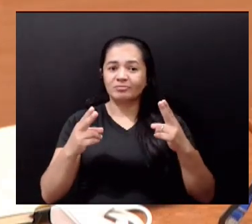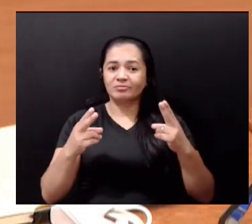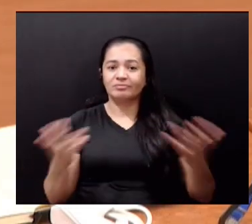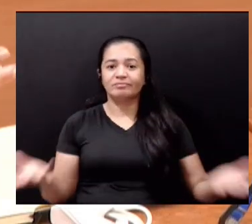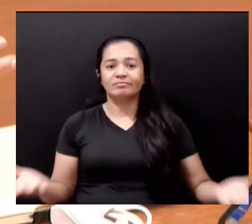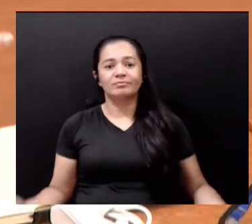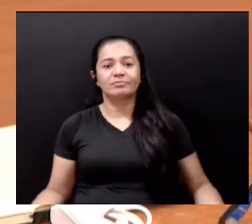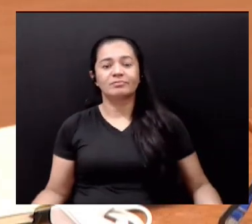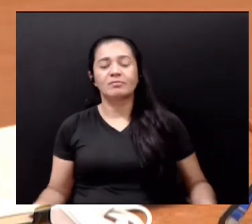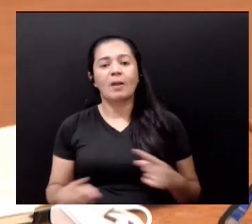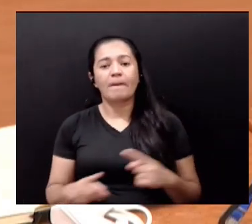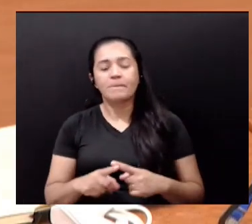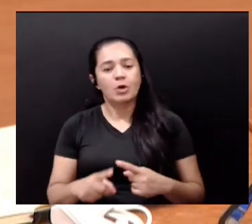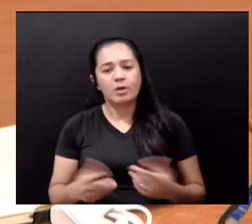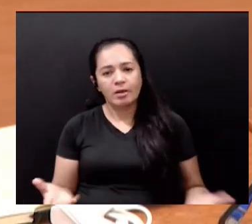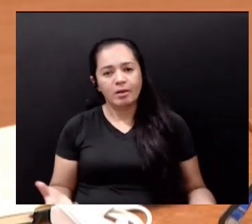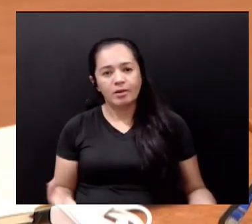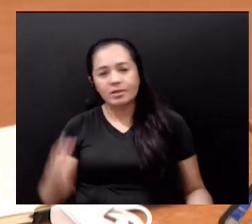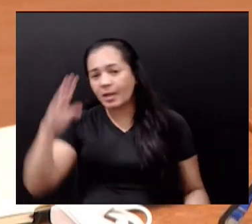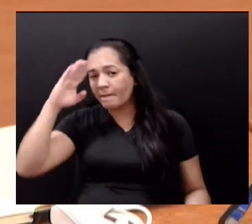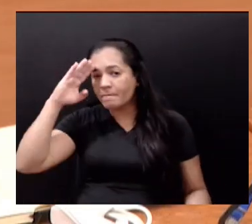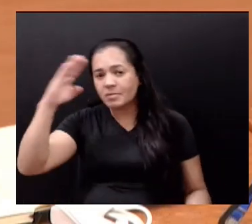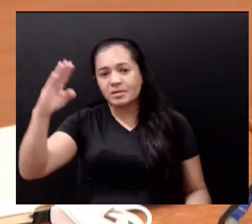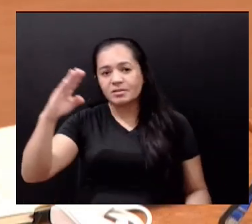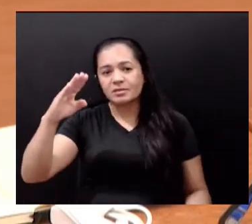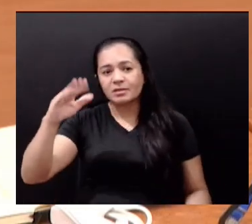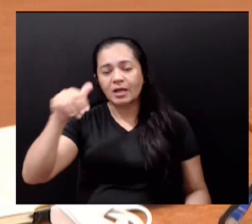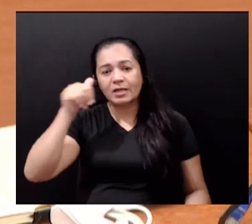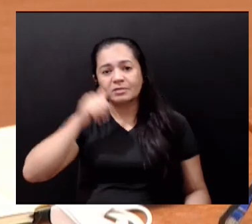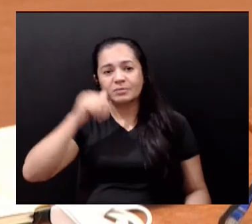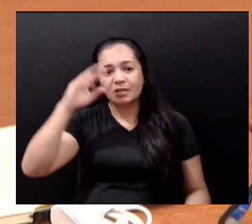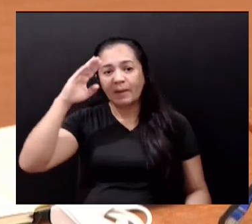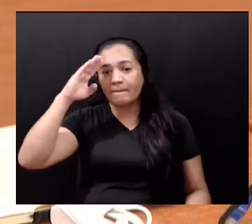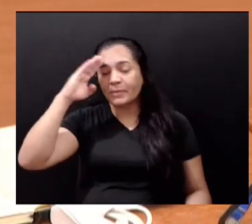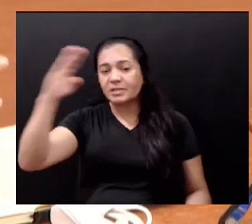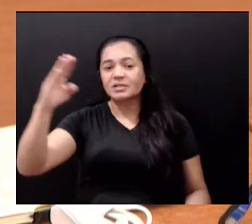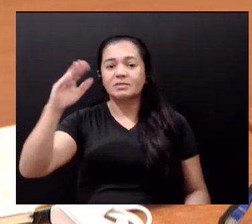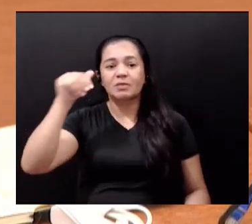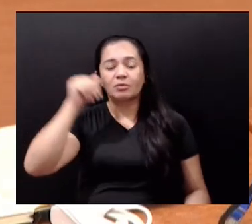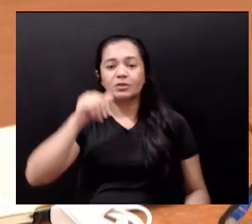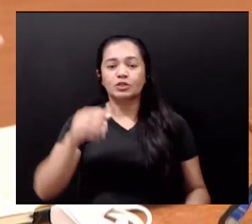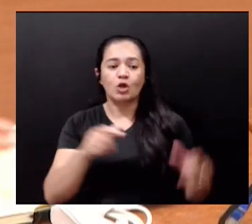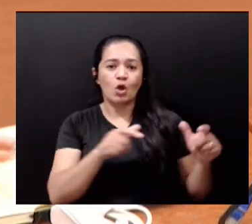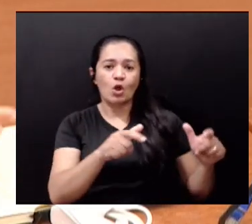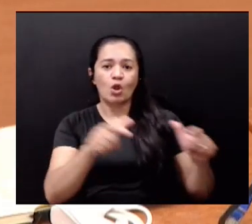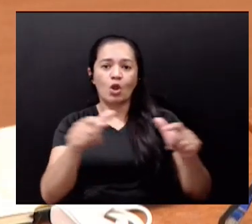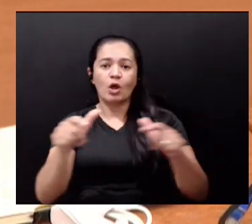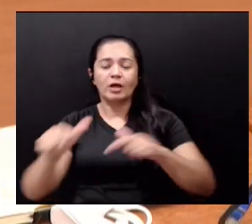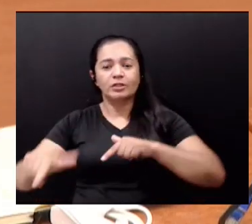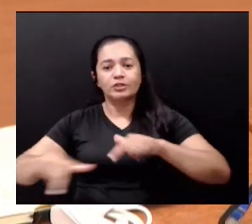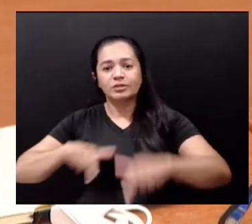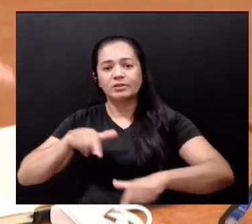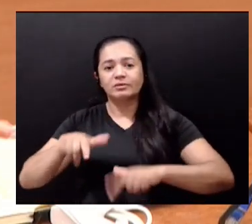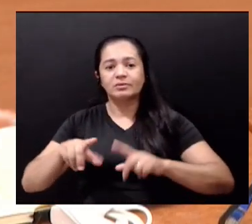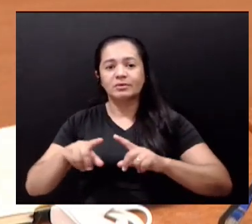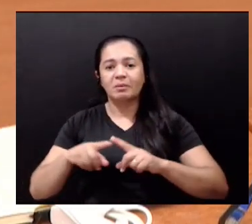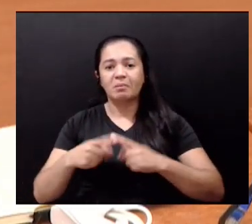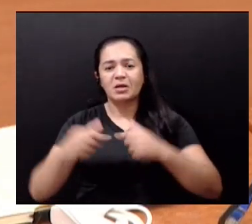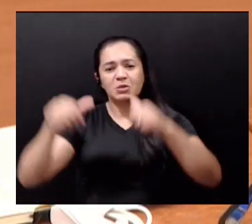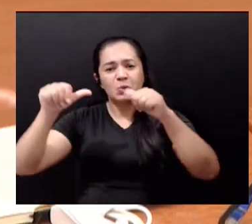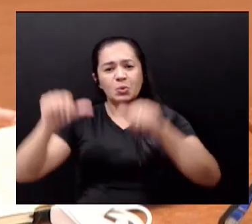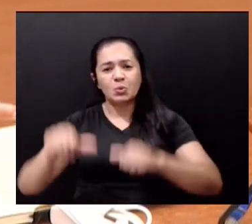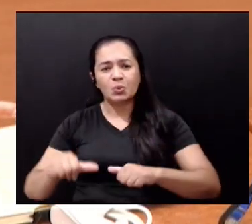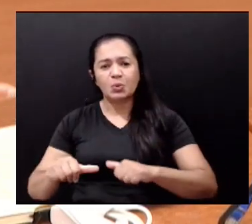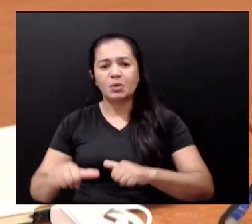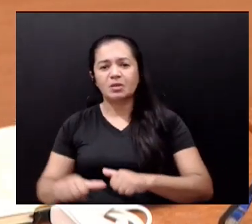as principais, principalmente as mulheres que ocupam os postos de trabalho mais precarizados, com piores vínculos,